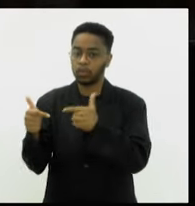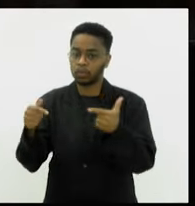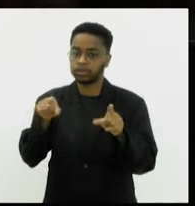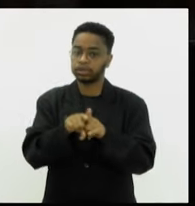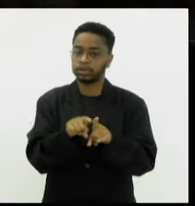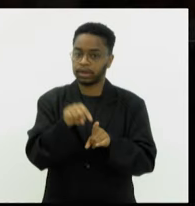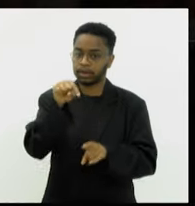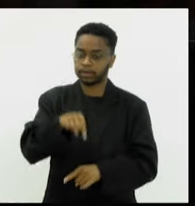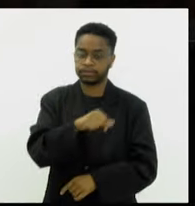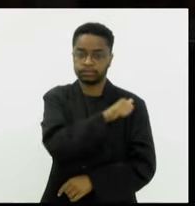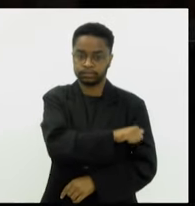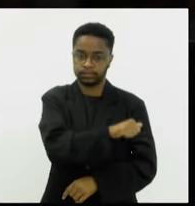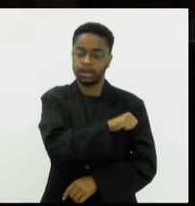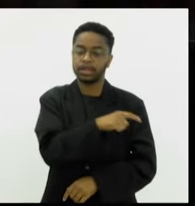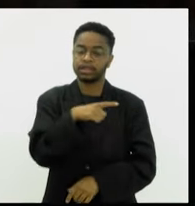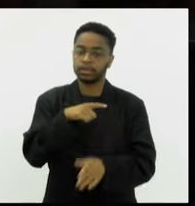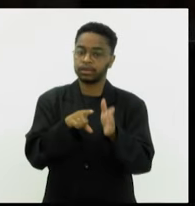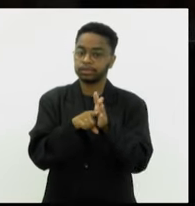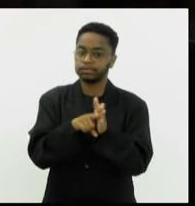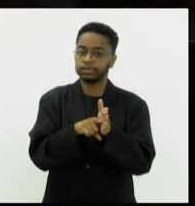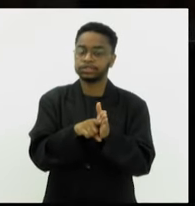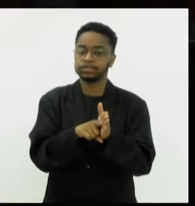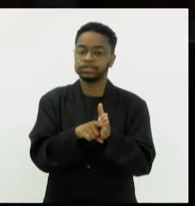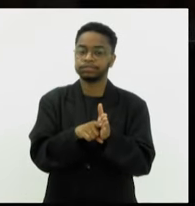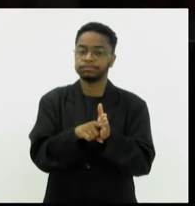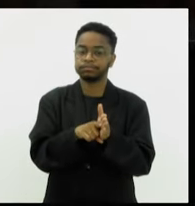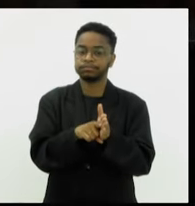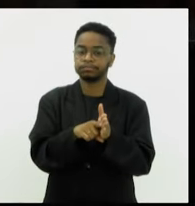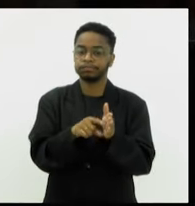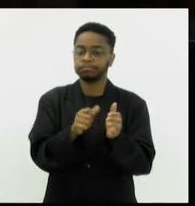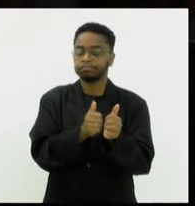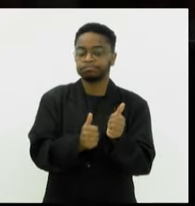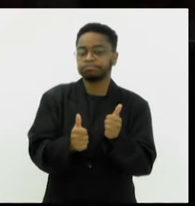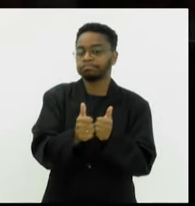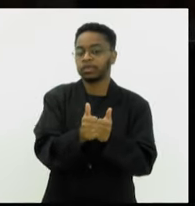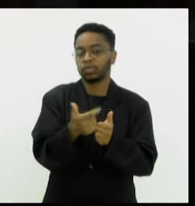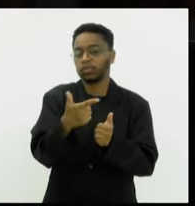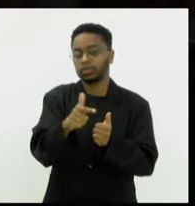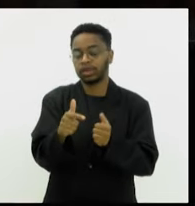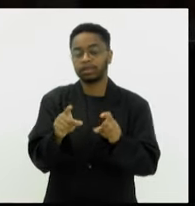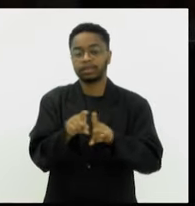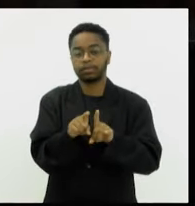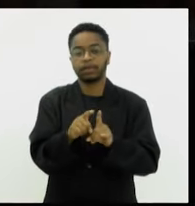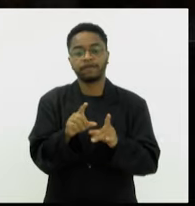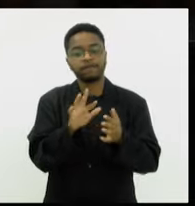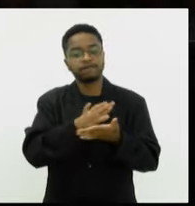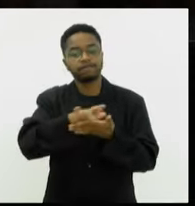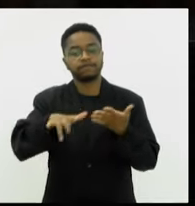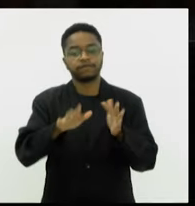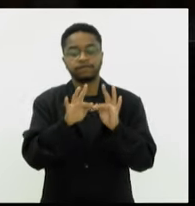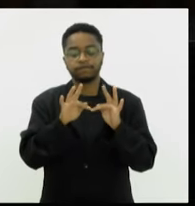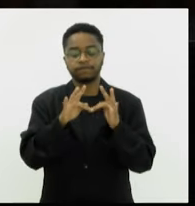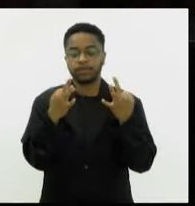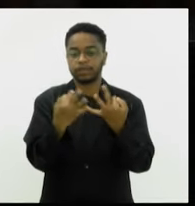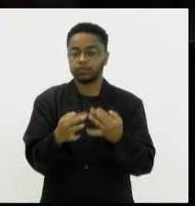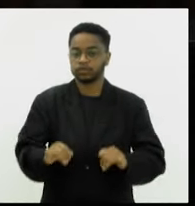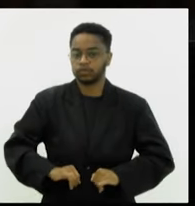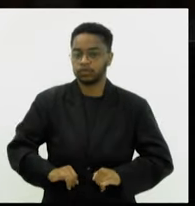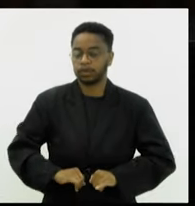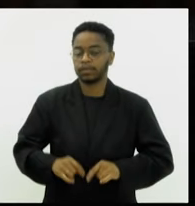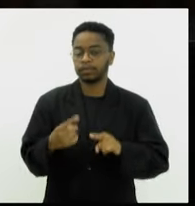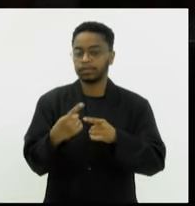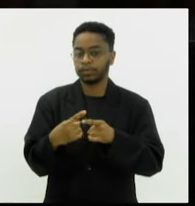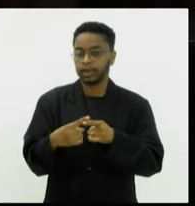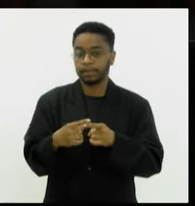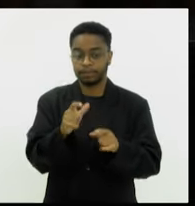tiveram as investigações colocadas como prioridade? Quantas famílias não sofreram a perda dos seus entes queridos sem saber